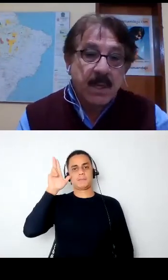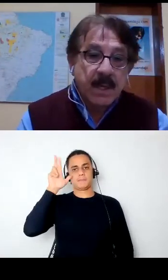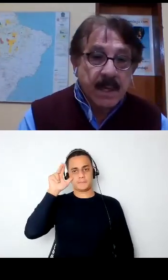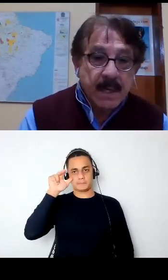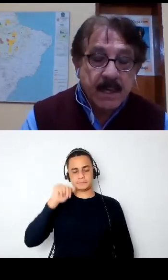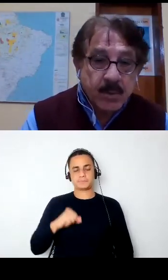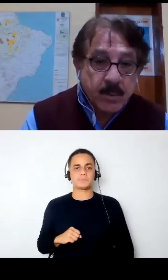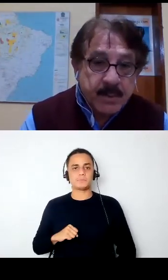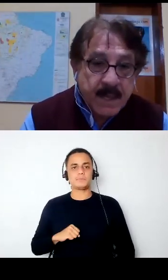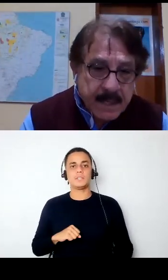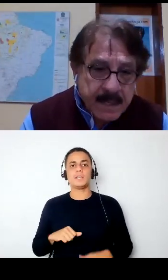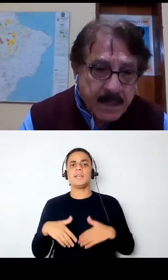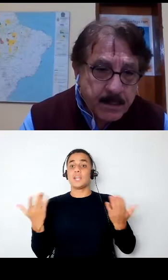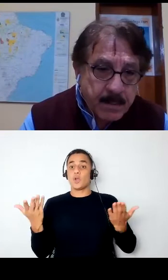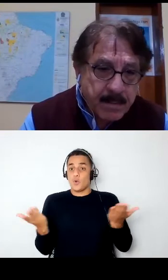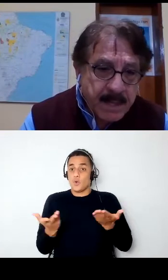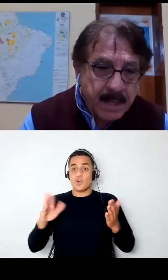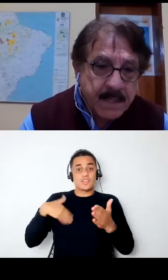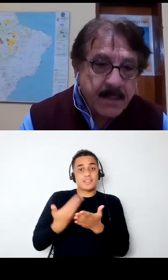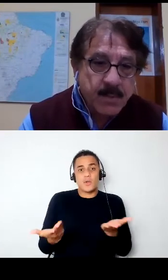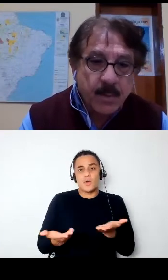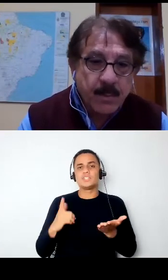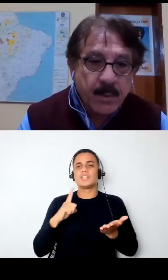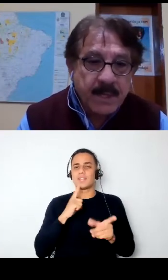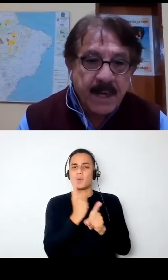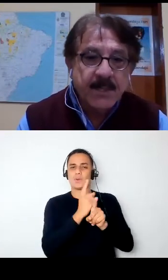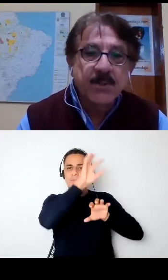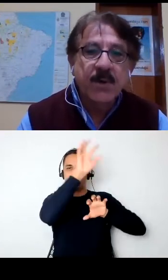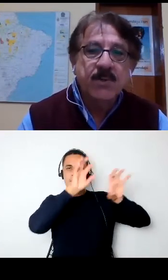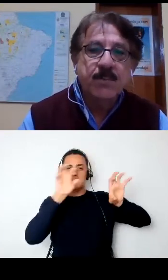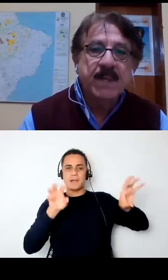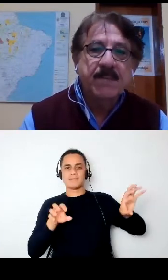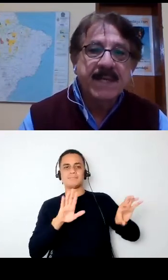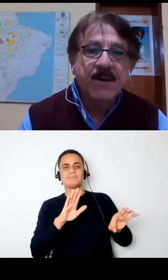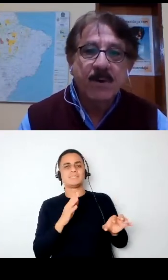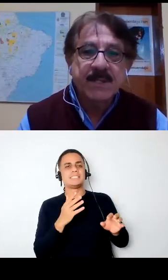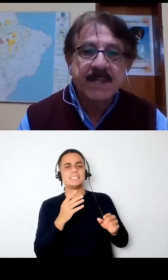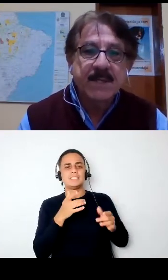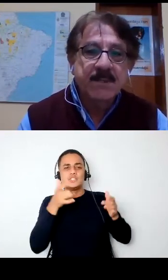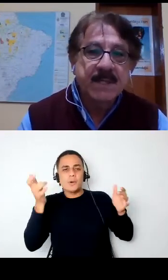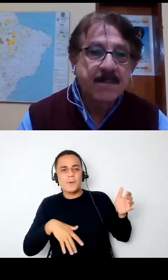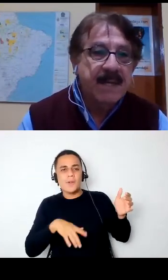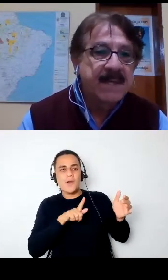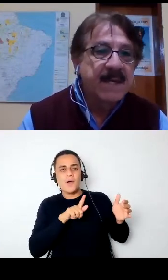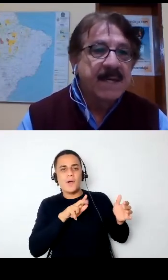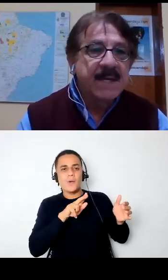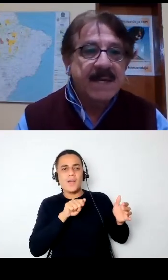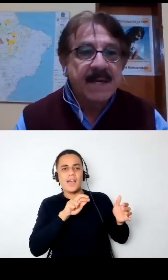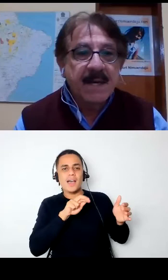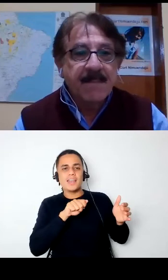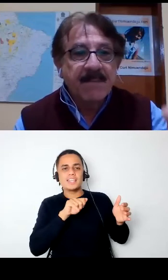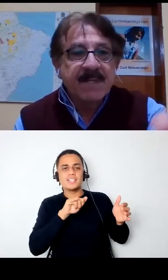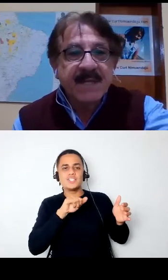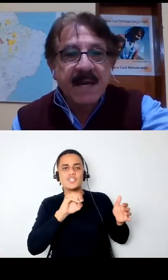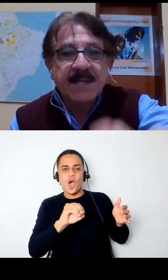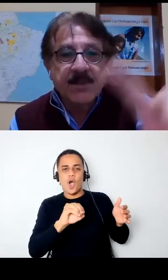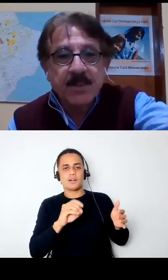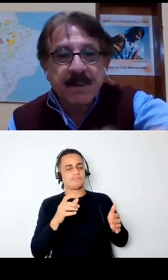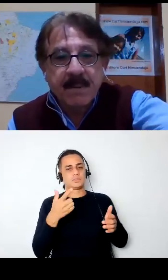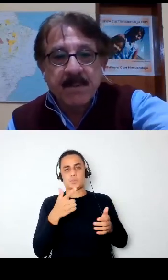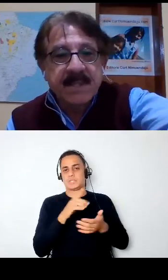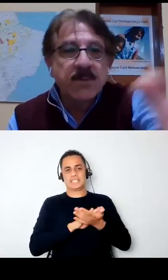espalhados grupos. Tem um probleminha aí que sobrou aí, Carijó, Tupinambá da Costa, que não existem mais. Para